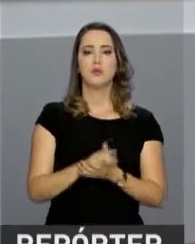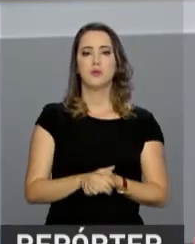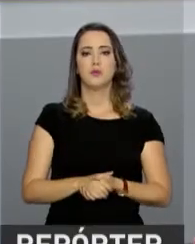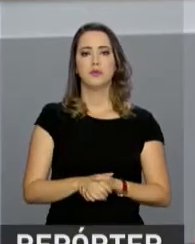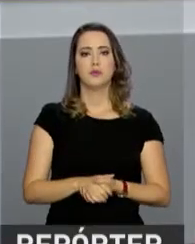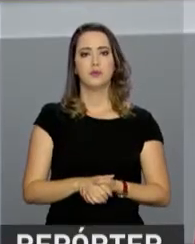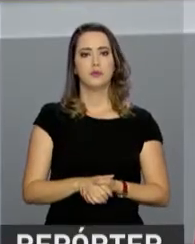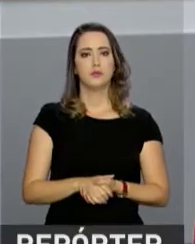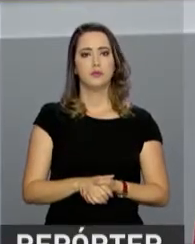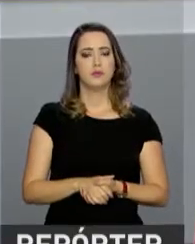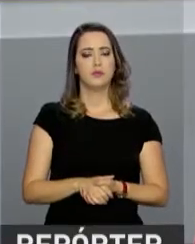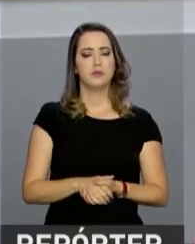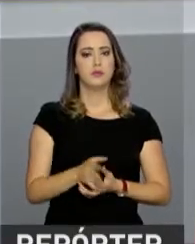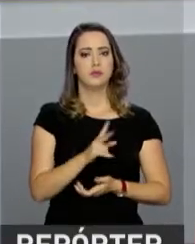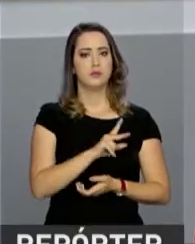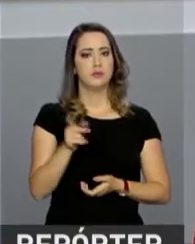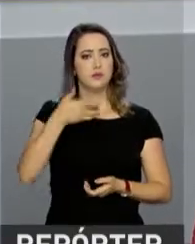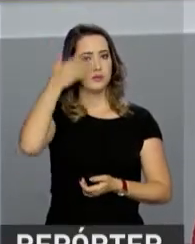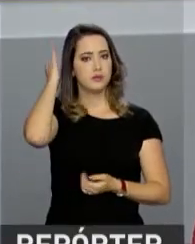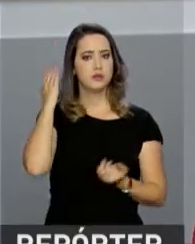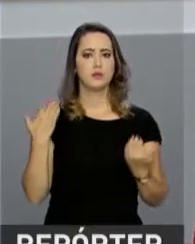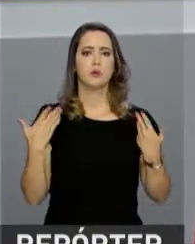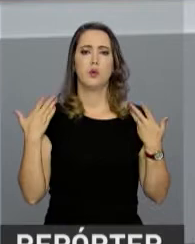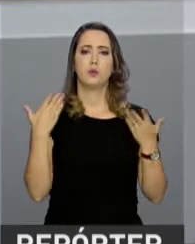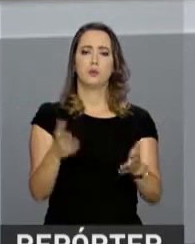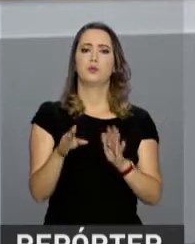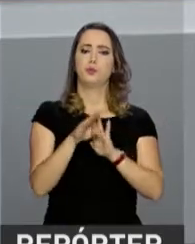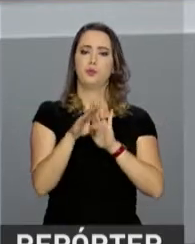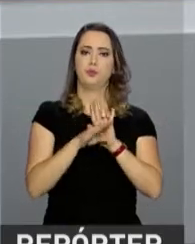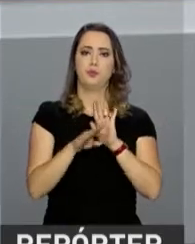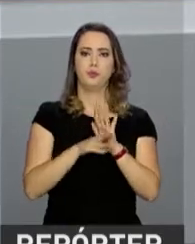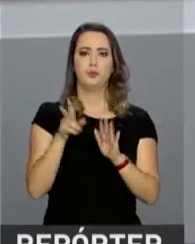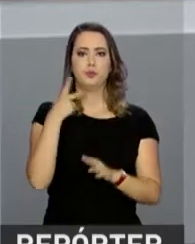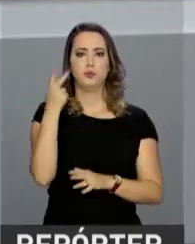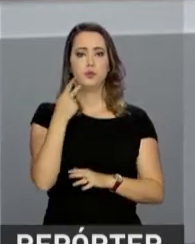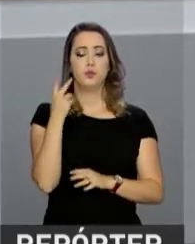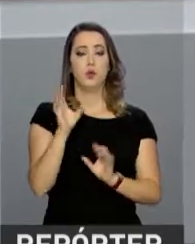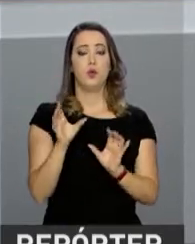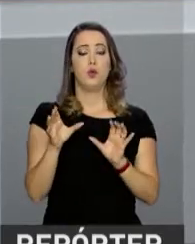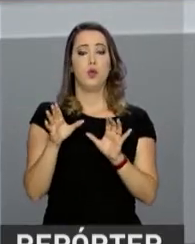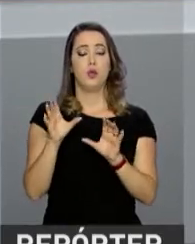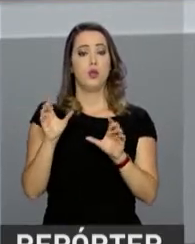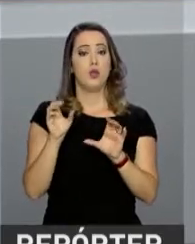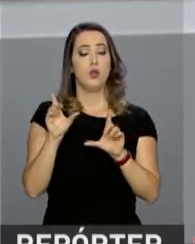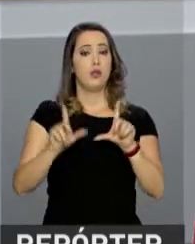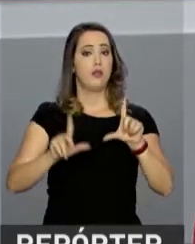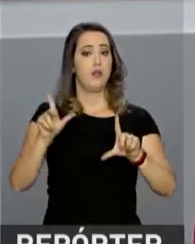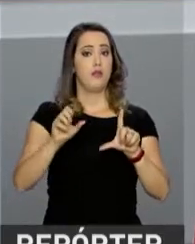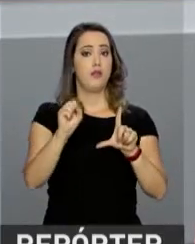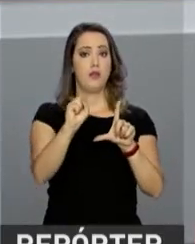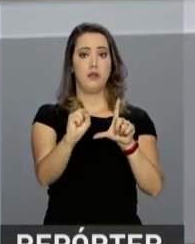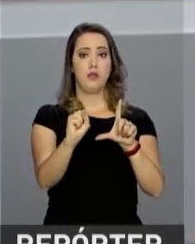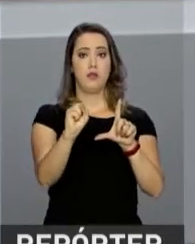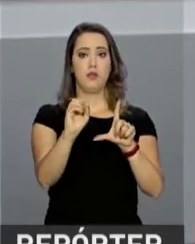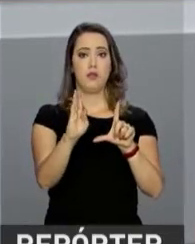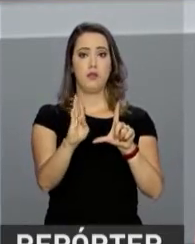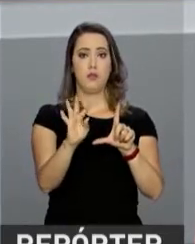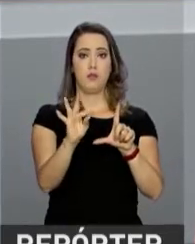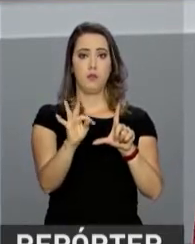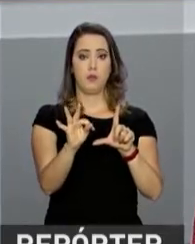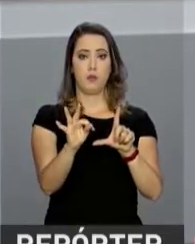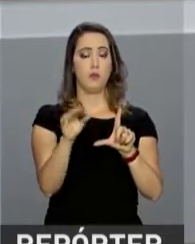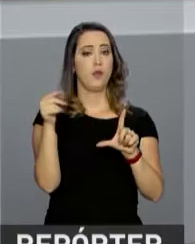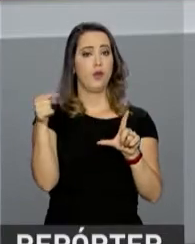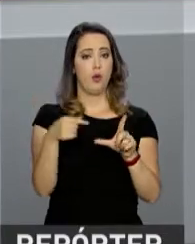o presidente michel temer participou de um programa de política do sbt que foi exibido na madrugada desta segunda feira